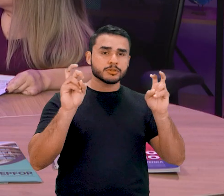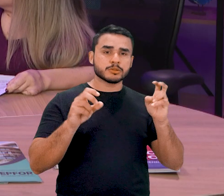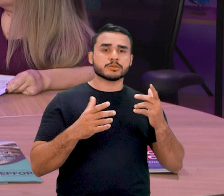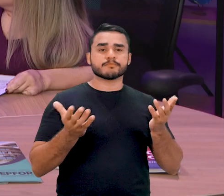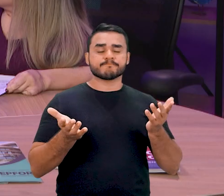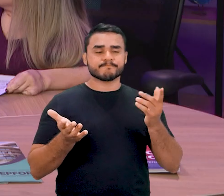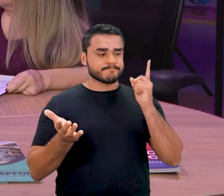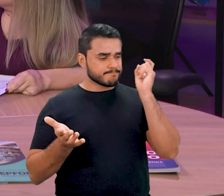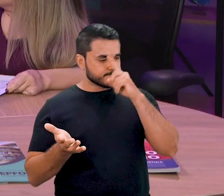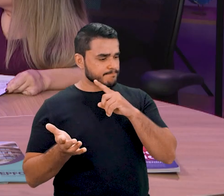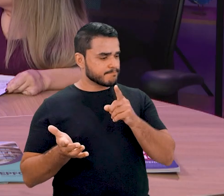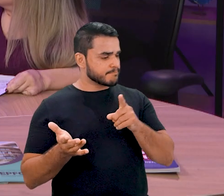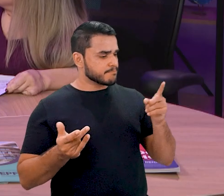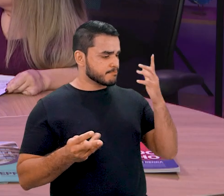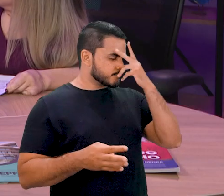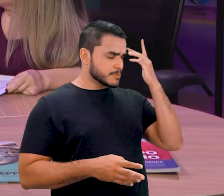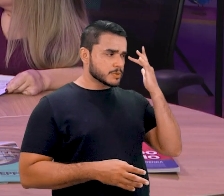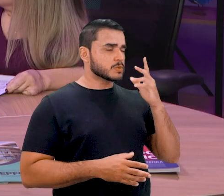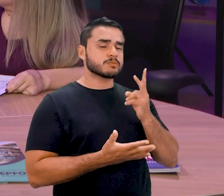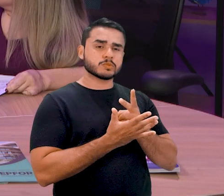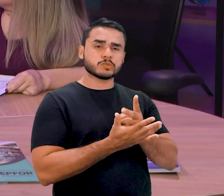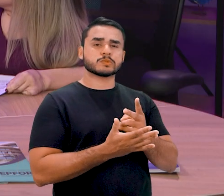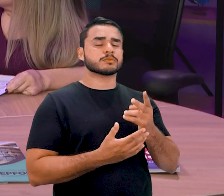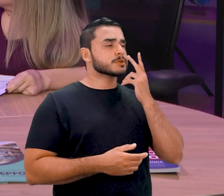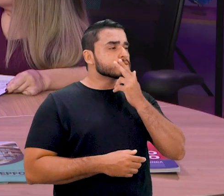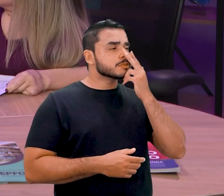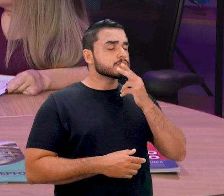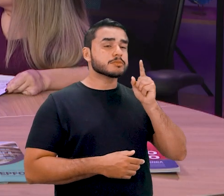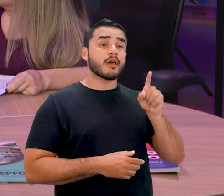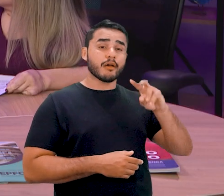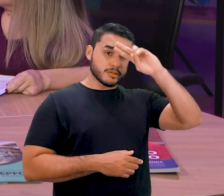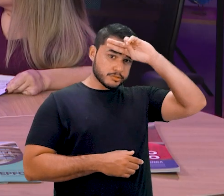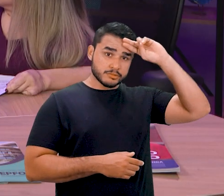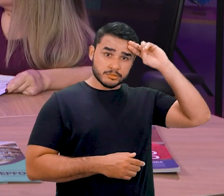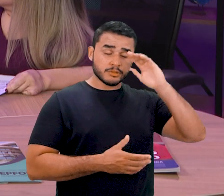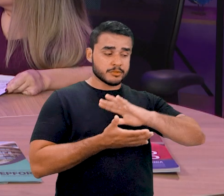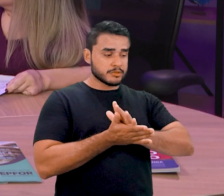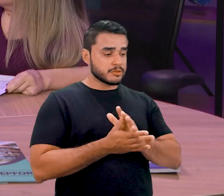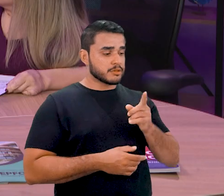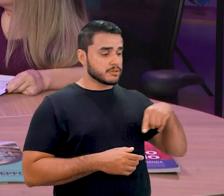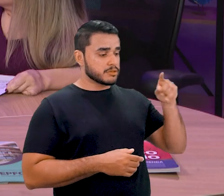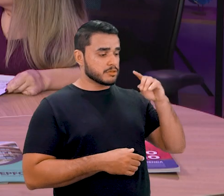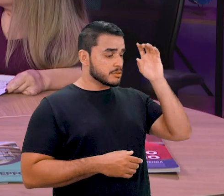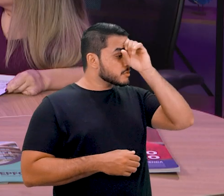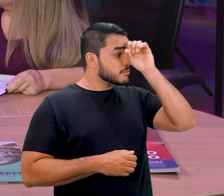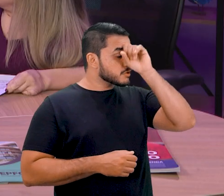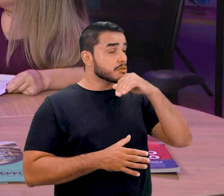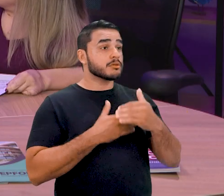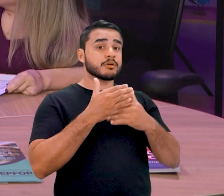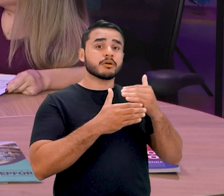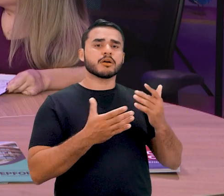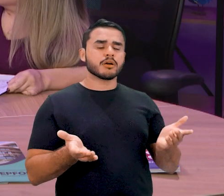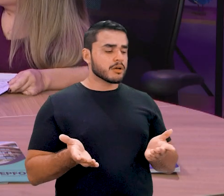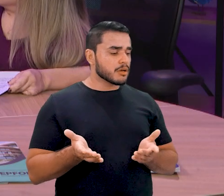é complexo, as pessoas continuavam reproduzindo isso. Sim. E aí um dos discursos das pessoas foram, mas a gente está aprendendo. Aí